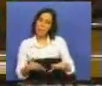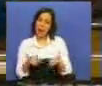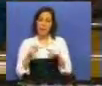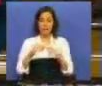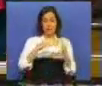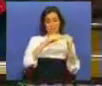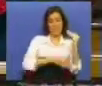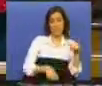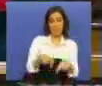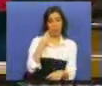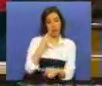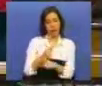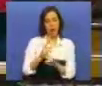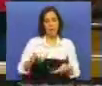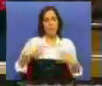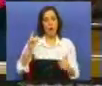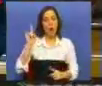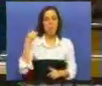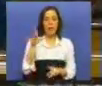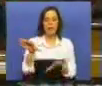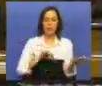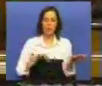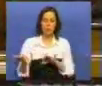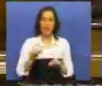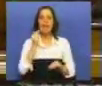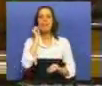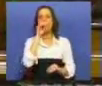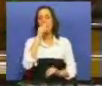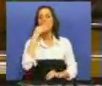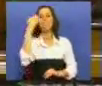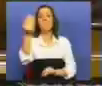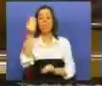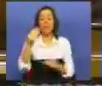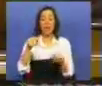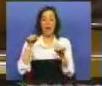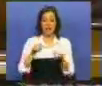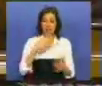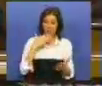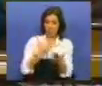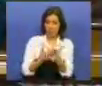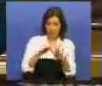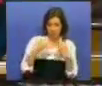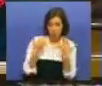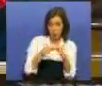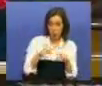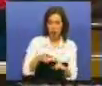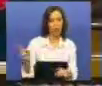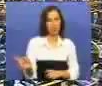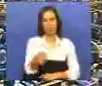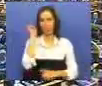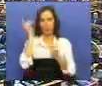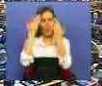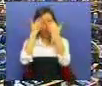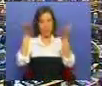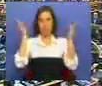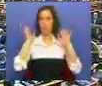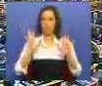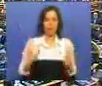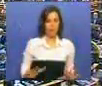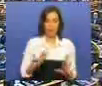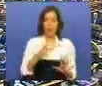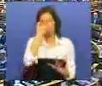essa desigualdade é que permitiria a seleção social dos melhores. Este darwinismo social não serve à democracia